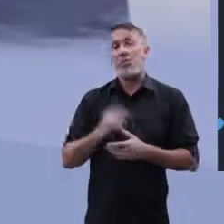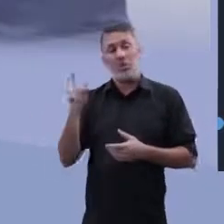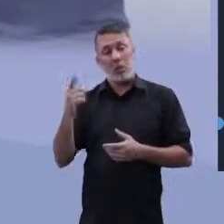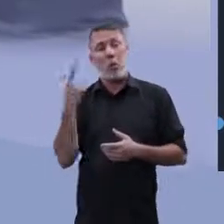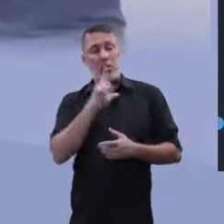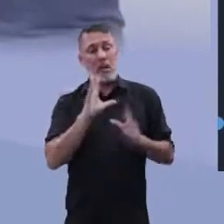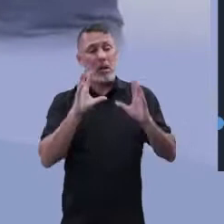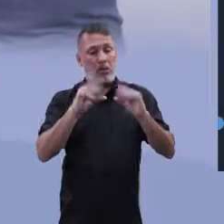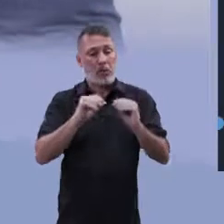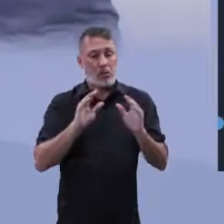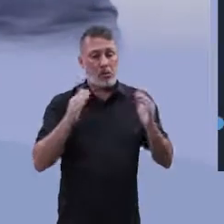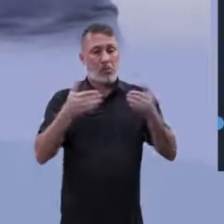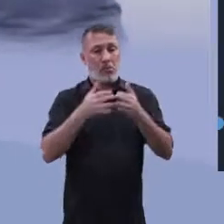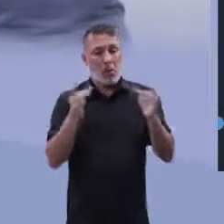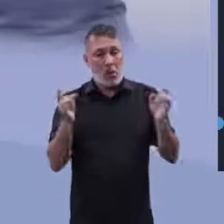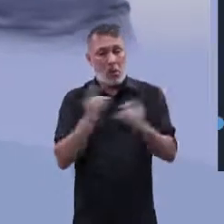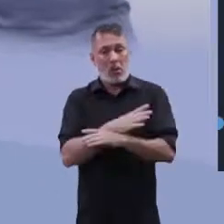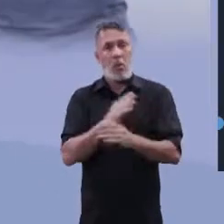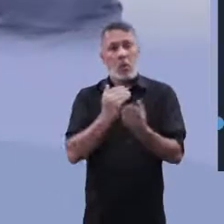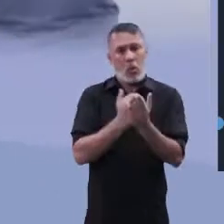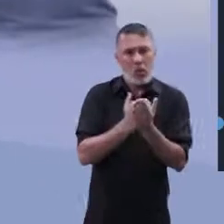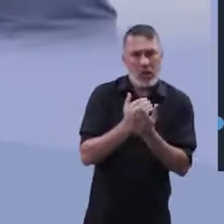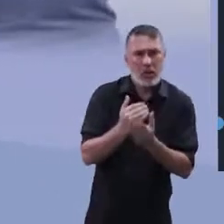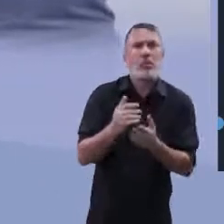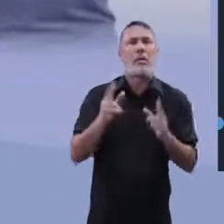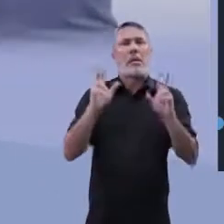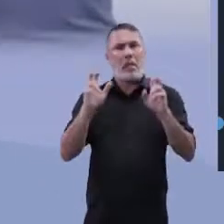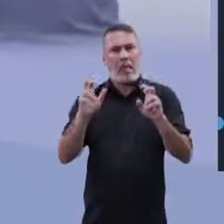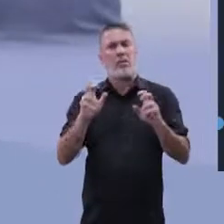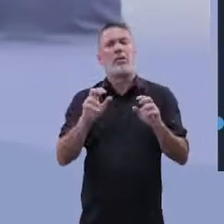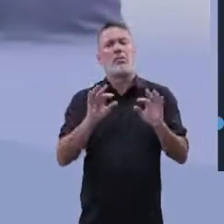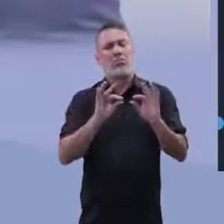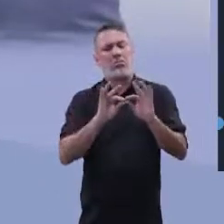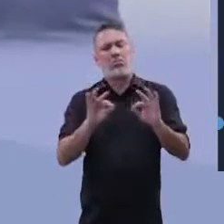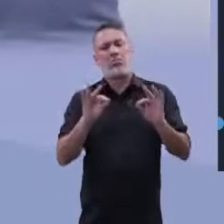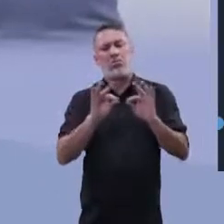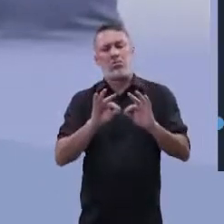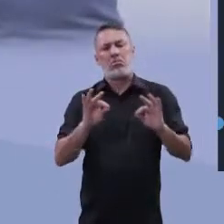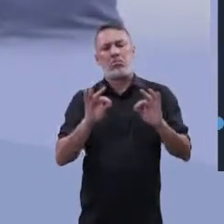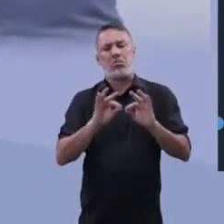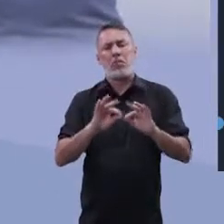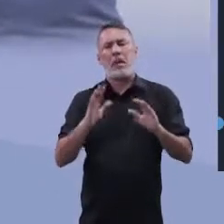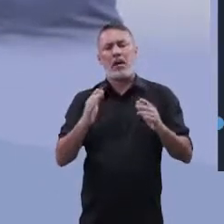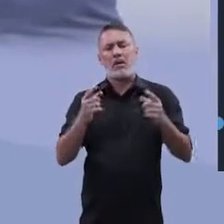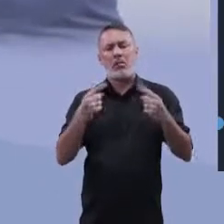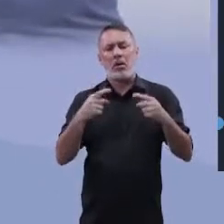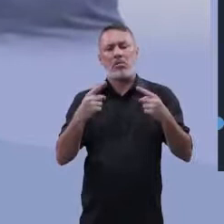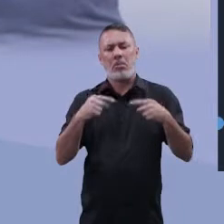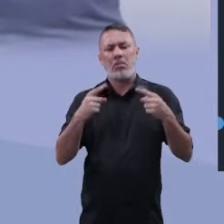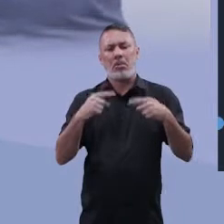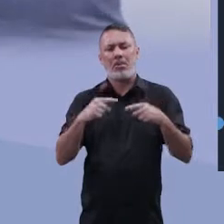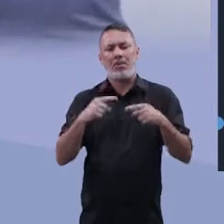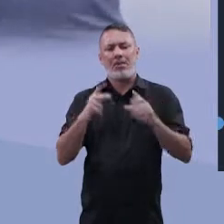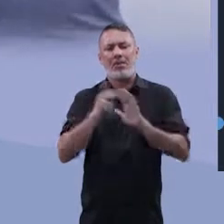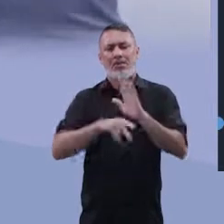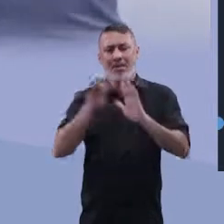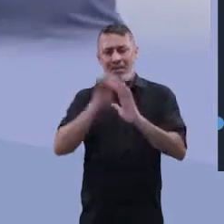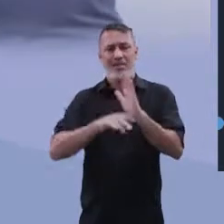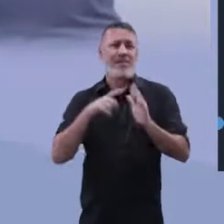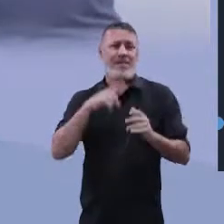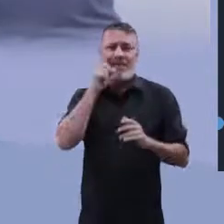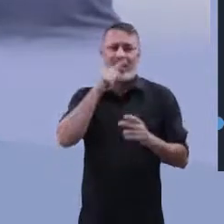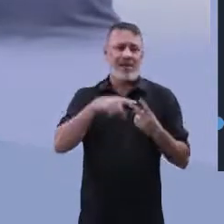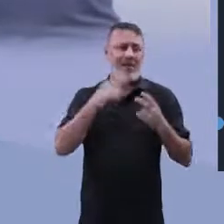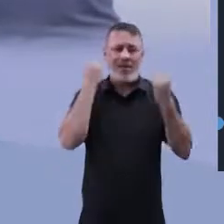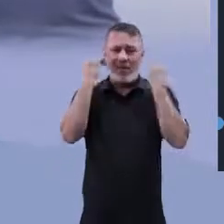uma abordagem completa. Logo no início ali, ele colocou o tema. Perfeito. Entretanto, né, o projeto de texto tem